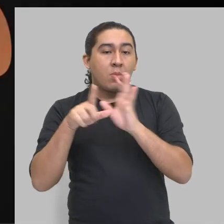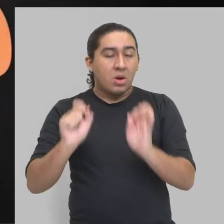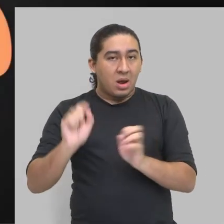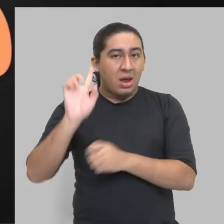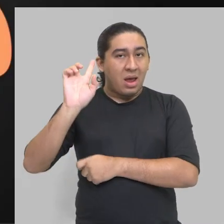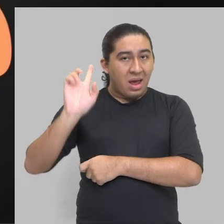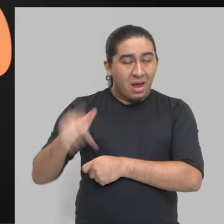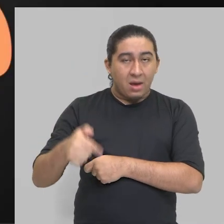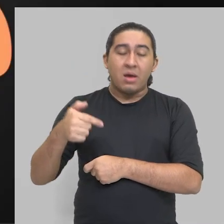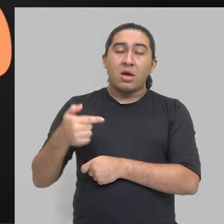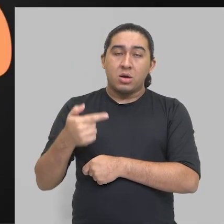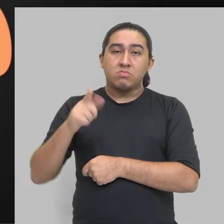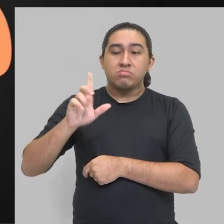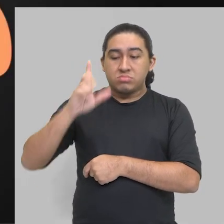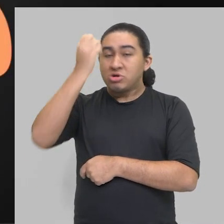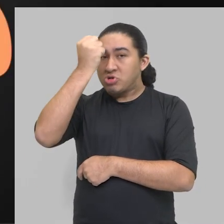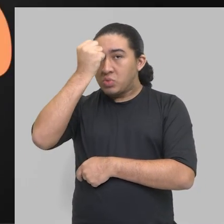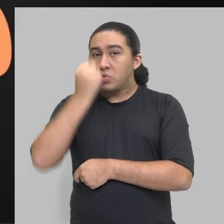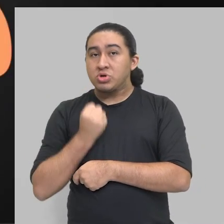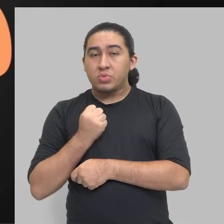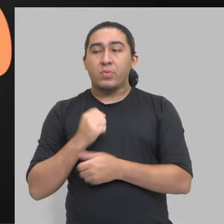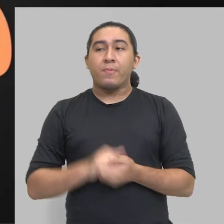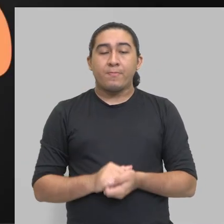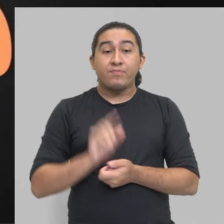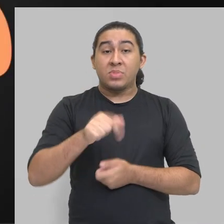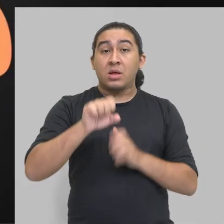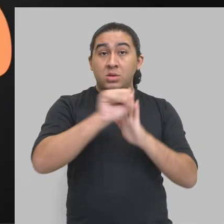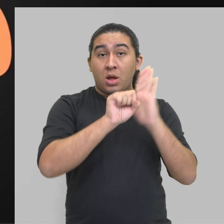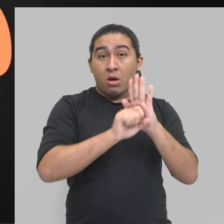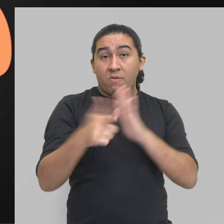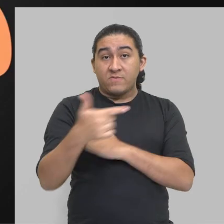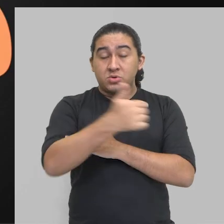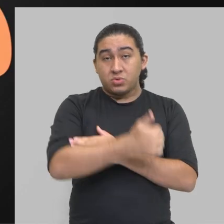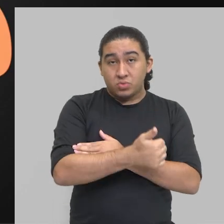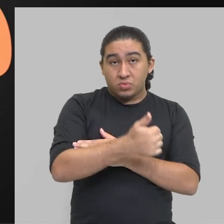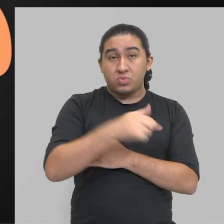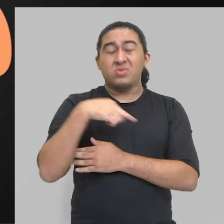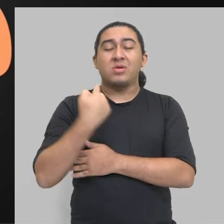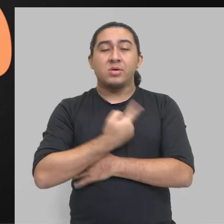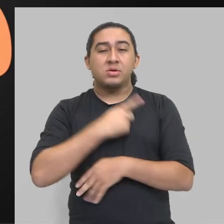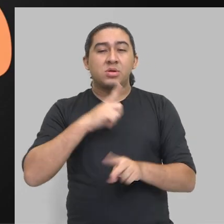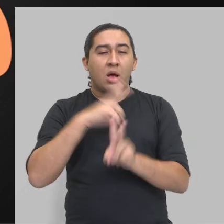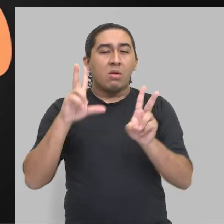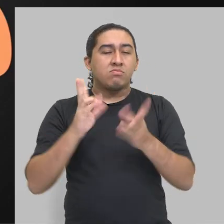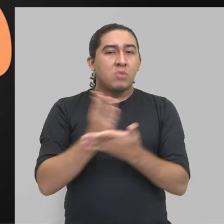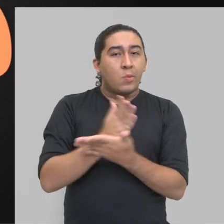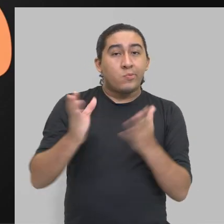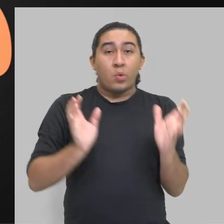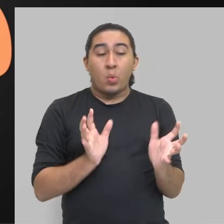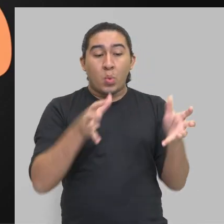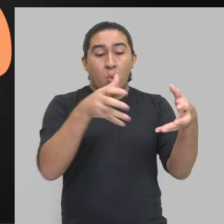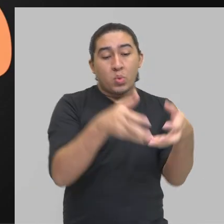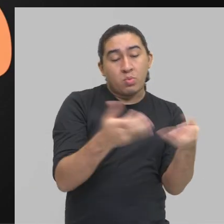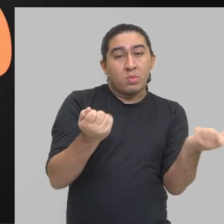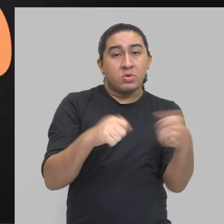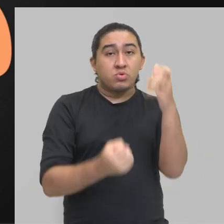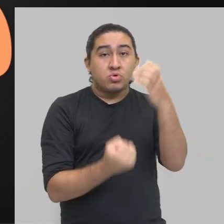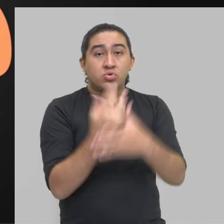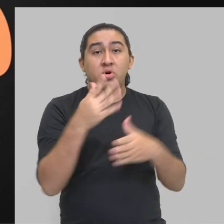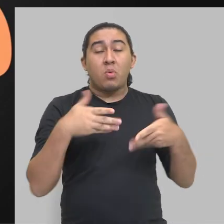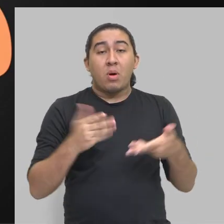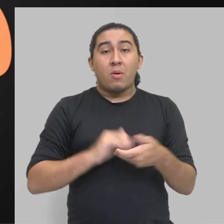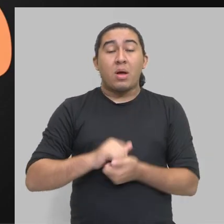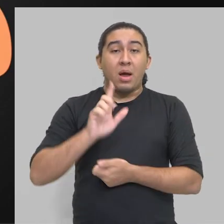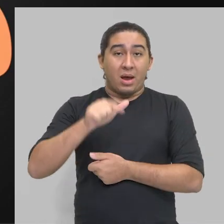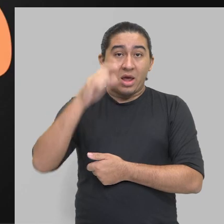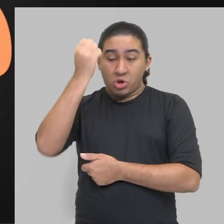terrorismo. Nesse conceito de era de insegurança do século XXI, terrorismo, nós temos alguns grupos que vão se formar, que são conhecidos